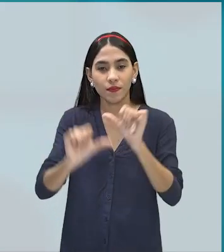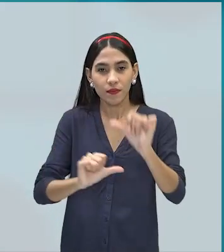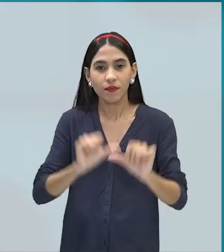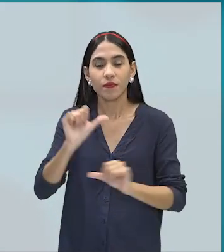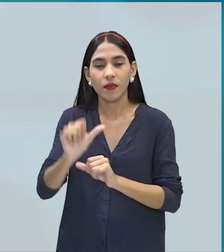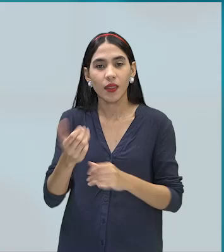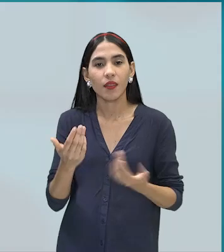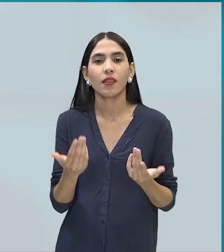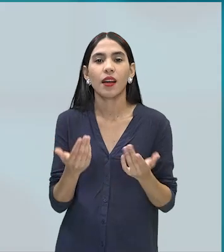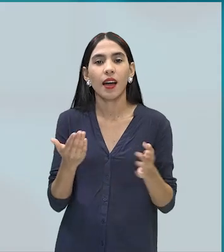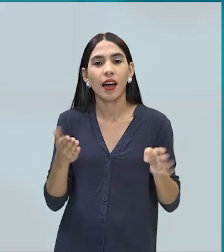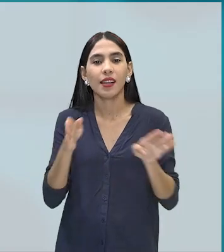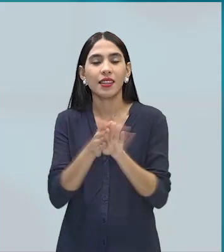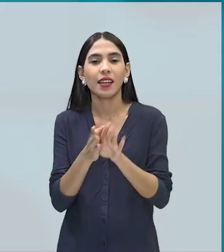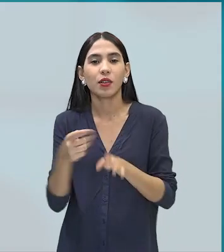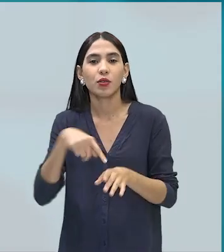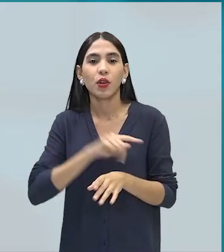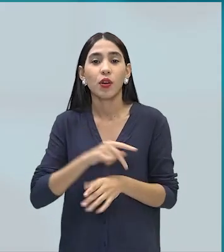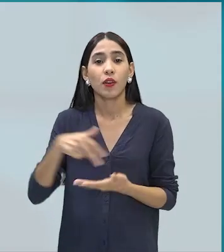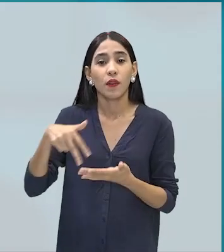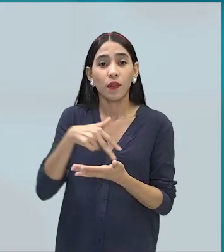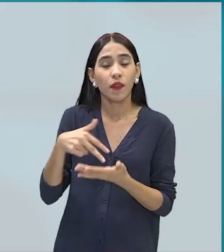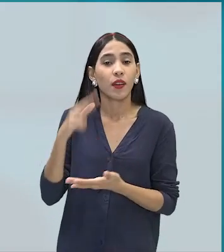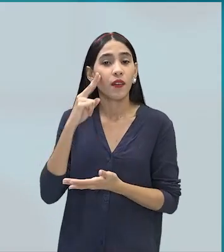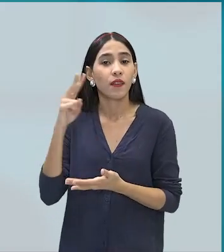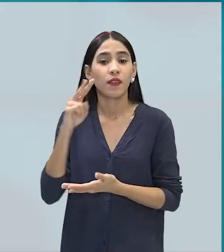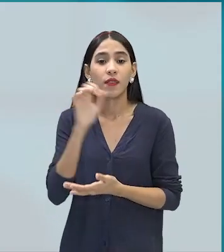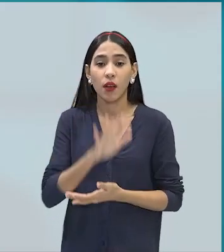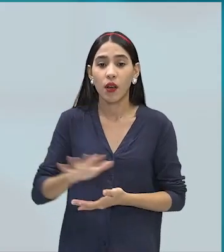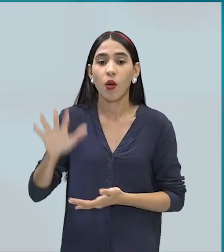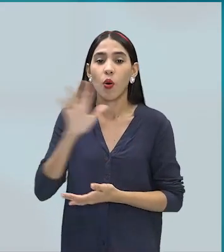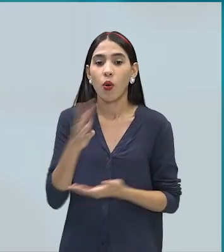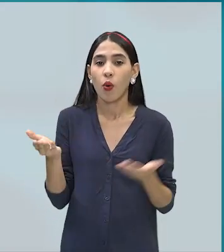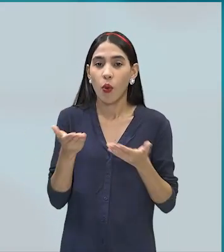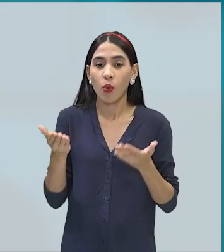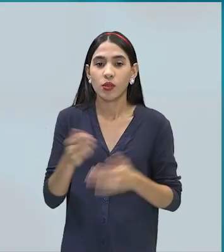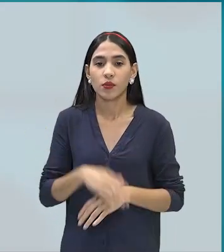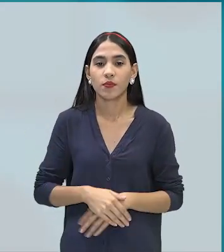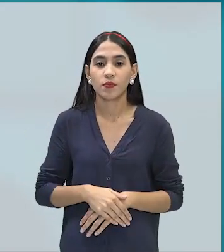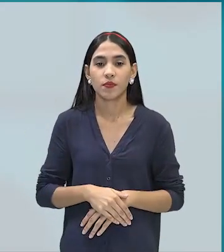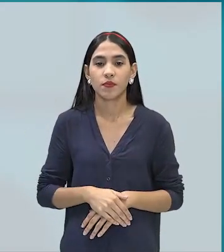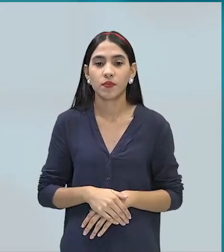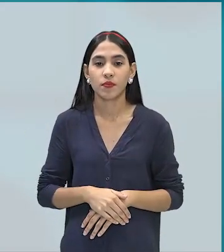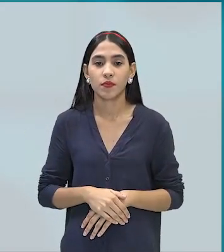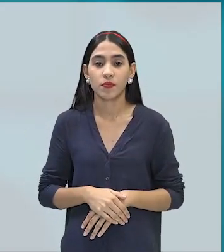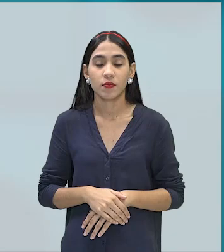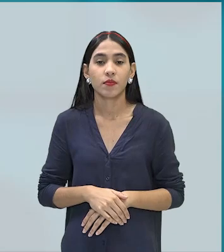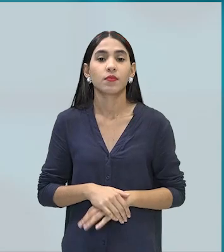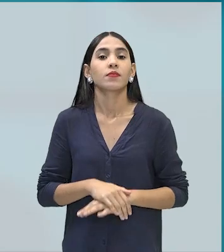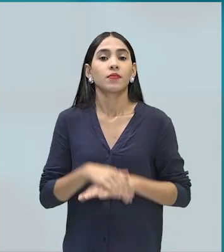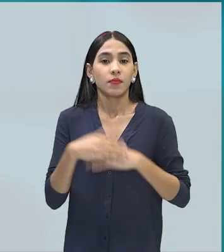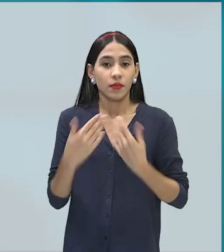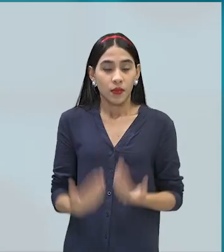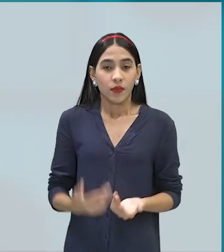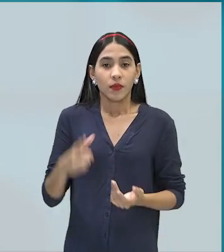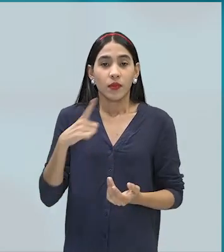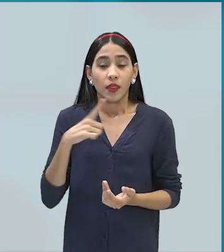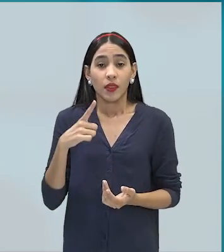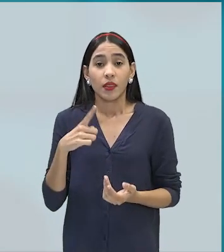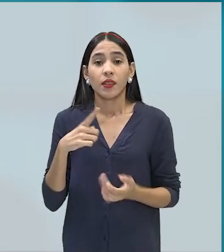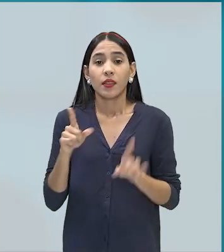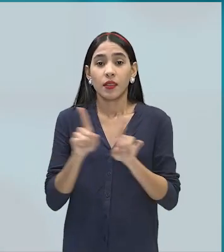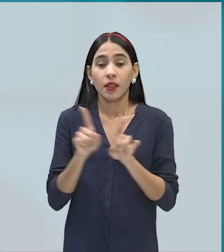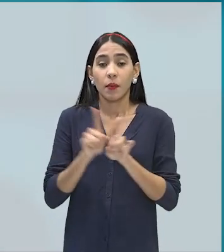até chegar no que nós vimos e no que nós vemos hoje do bolero, tá certo? Bom, e aí eu quero falar para